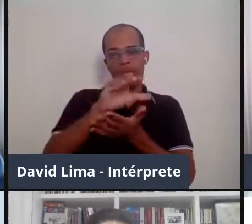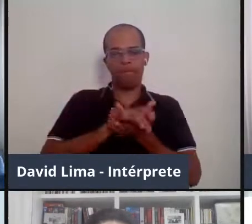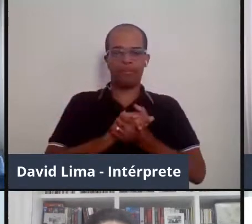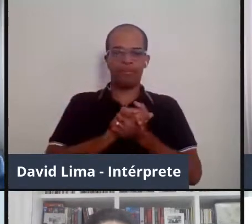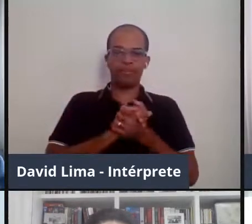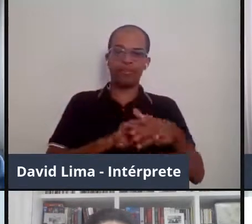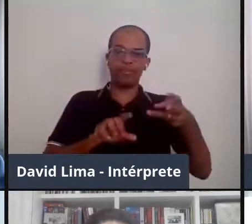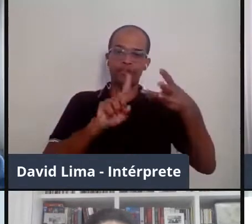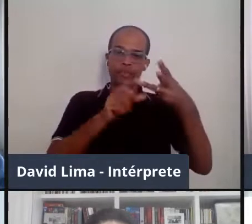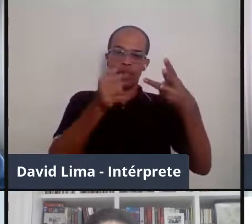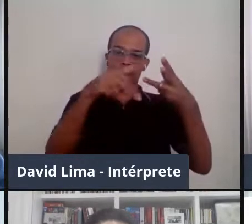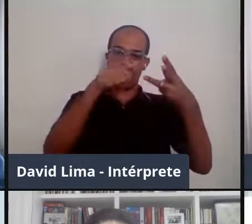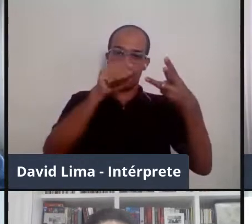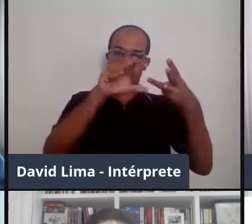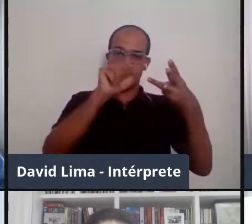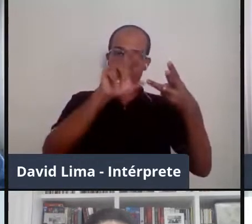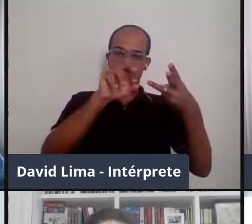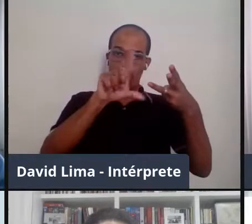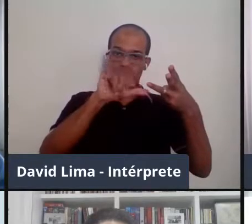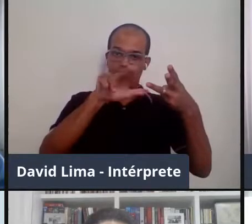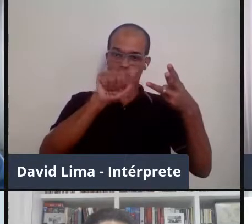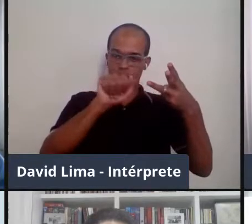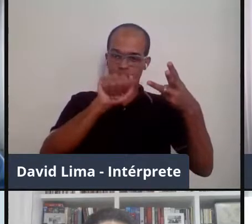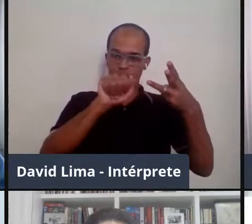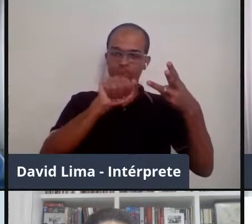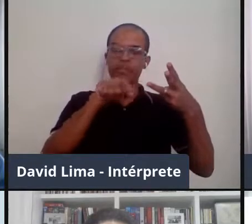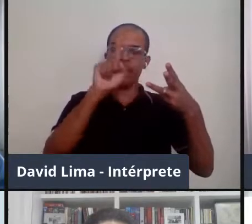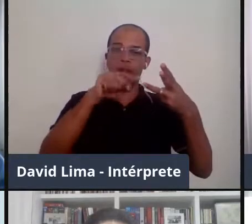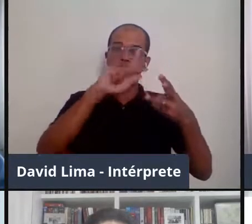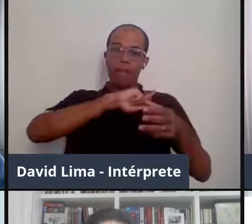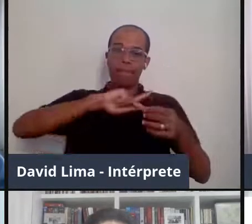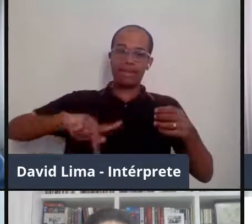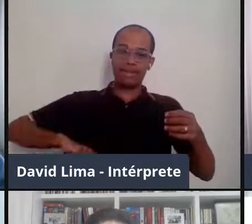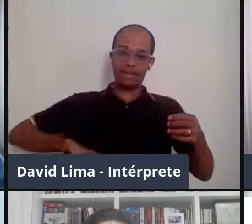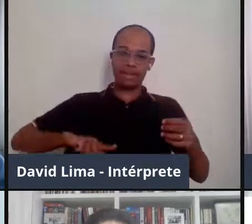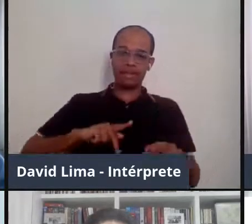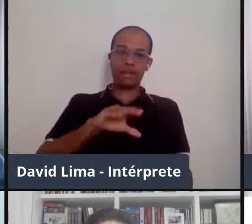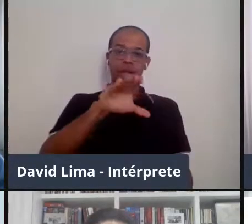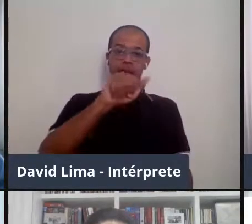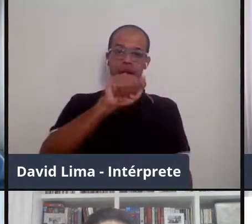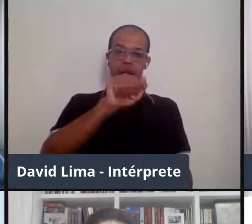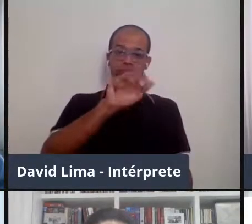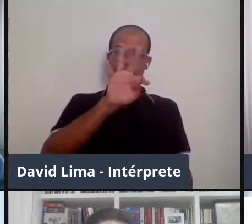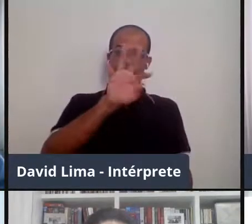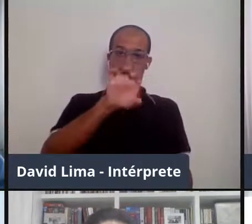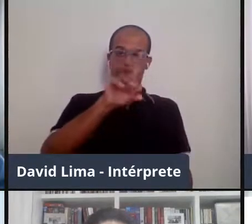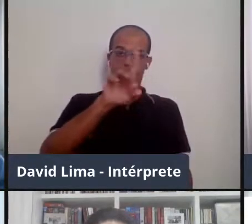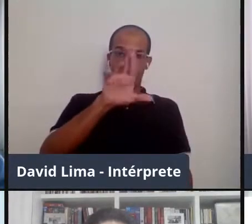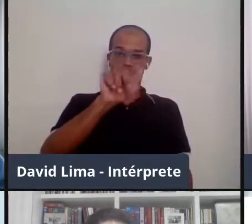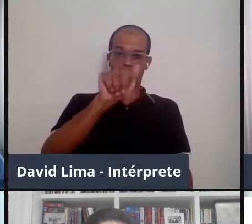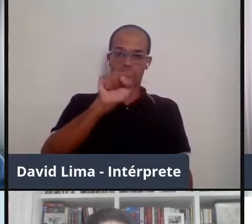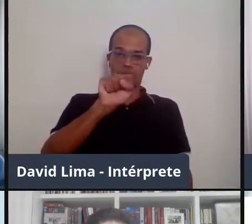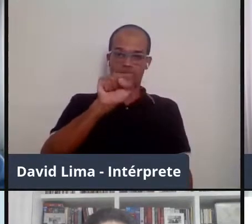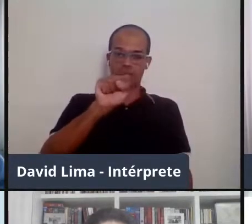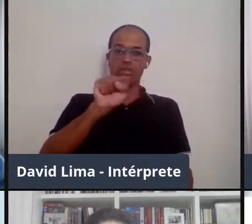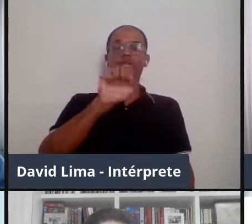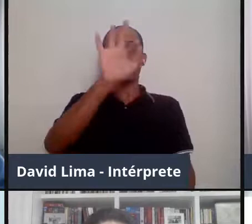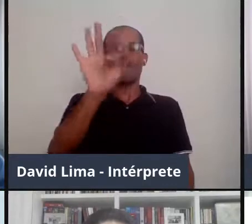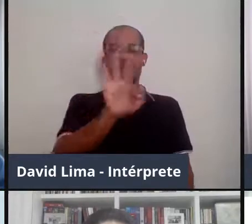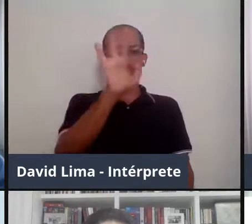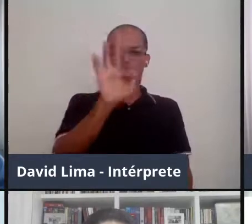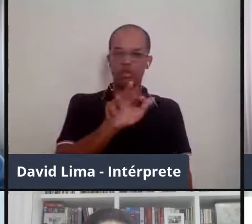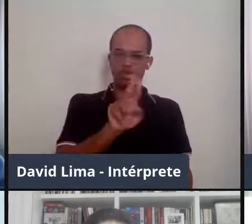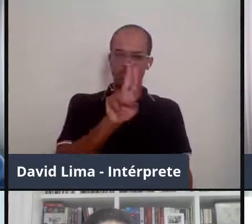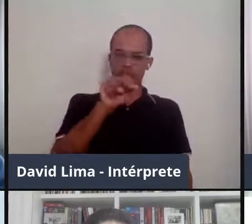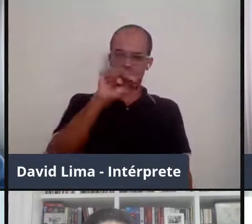Ana Carolina de Moura Delfim Maciel, presidente da Cátedra Sérgio Vieira de Mello, da Unicamp, numa parceria com a